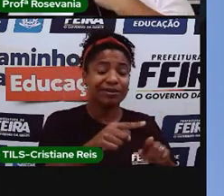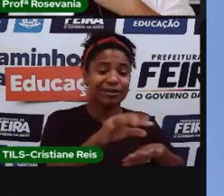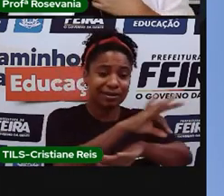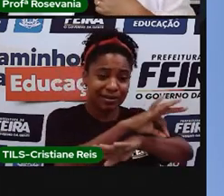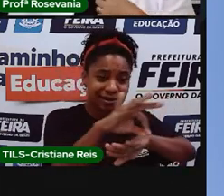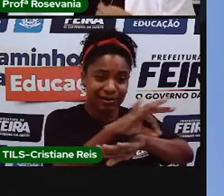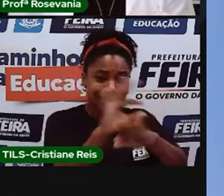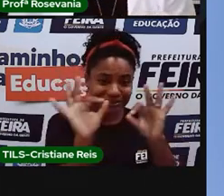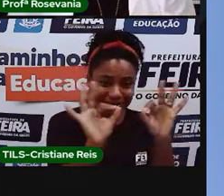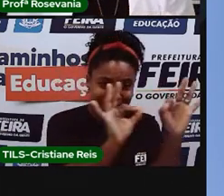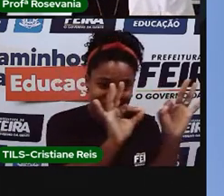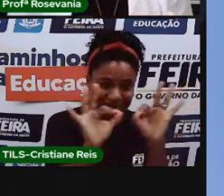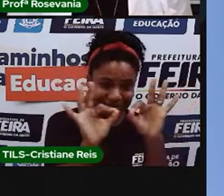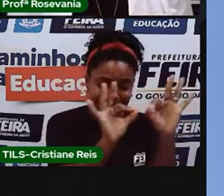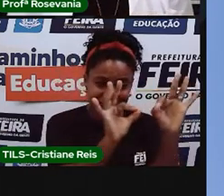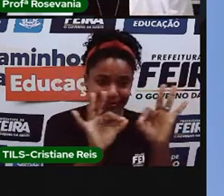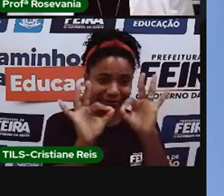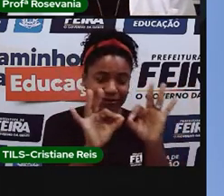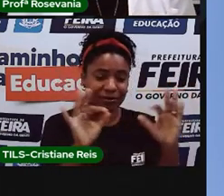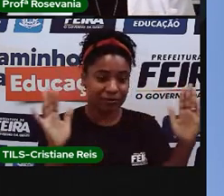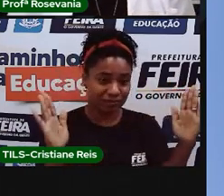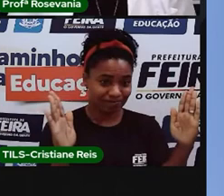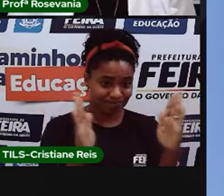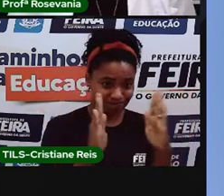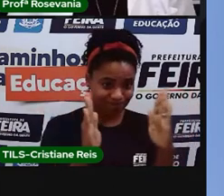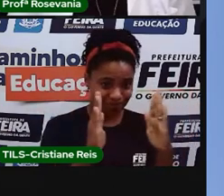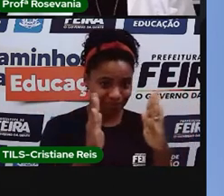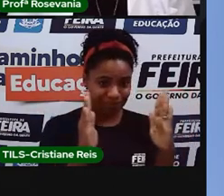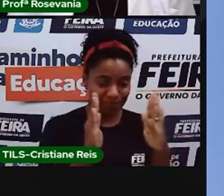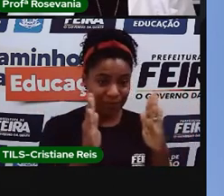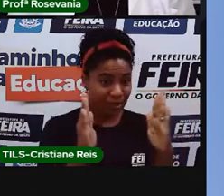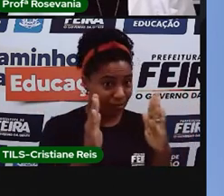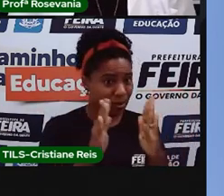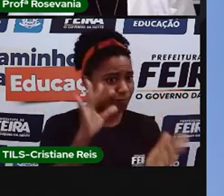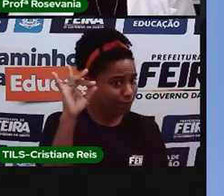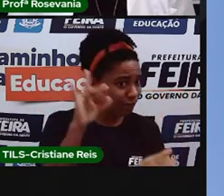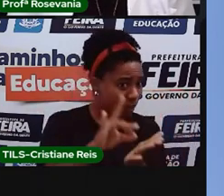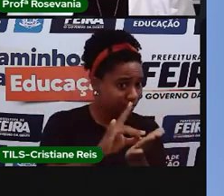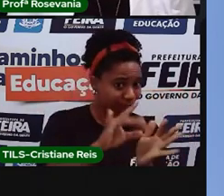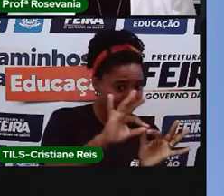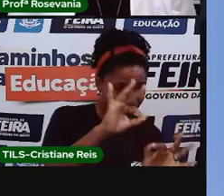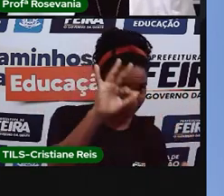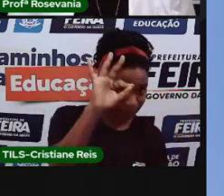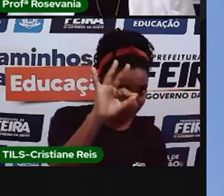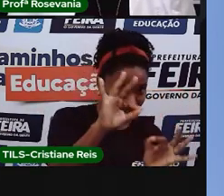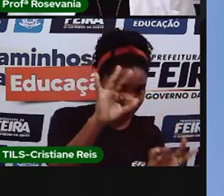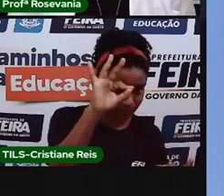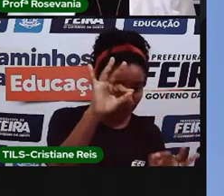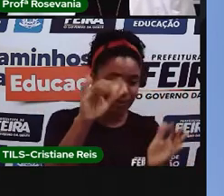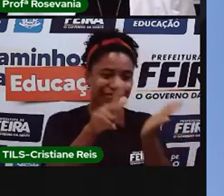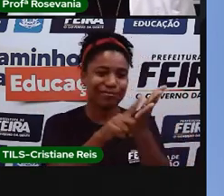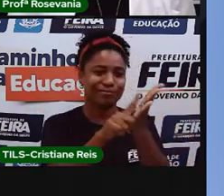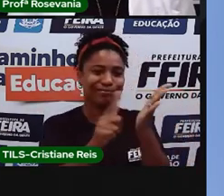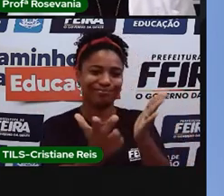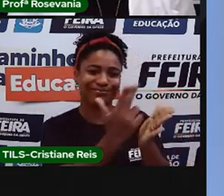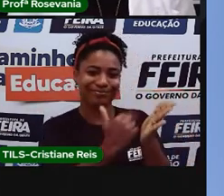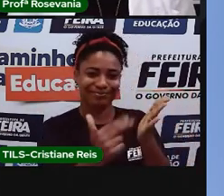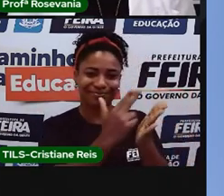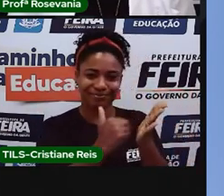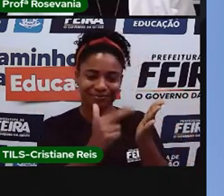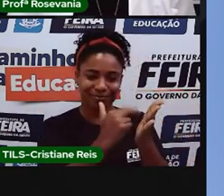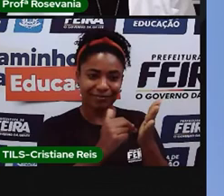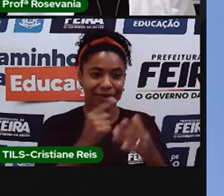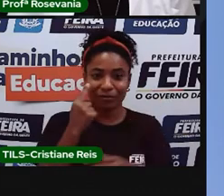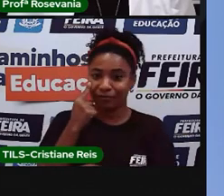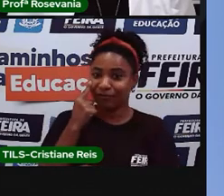reduzido para poder caber no papel. Vocês estão vendo aqui um mapa, né? Esse é o mapa do Brasil. Eu fiz questão de pegar um bem